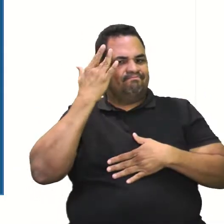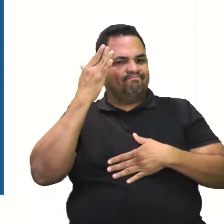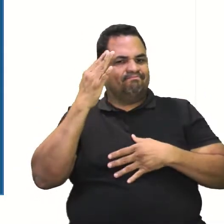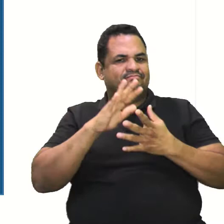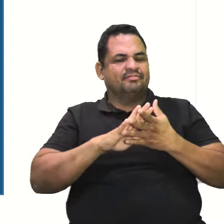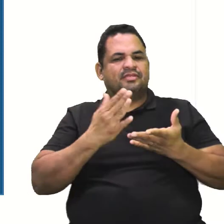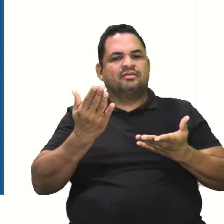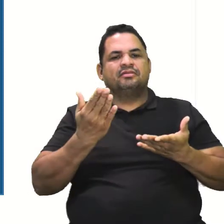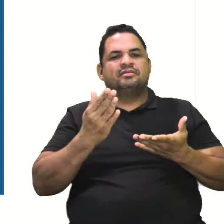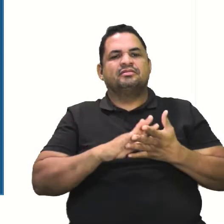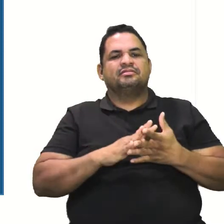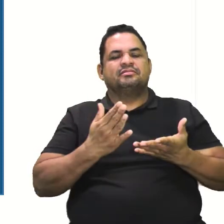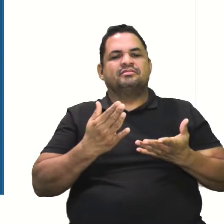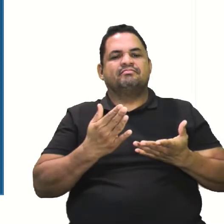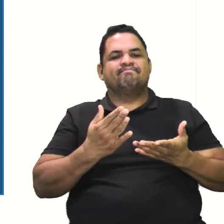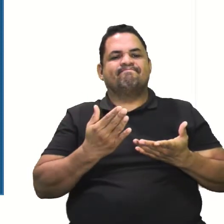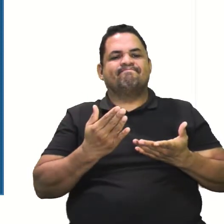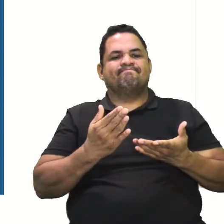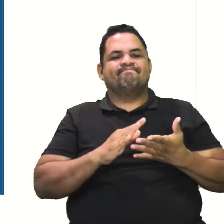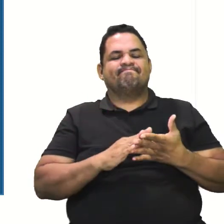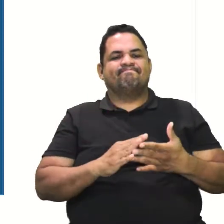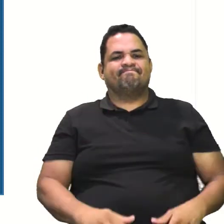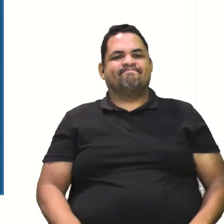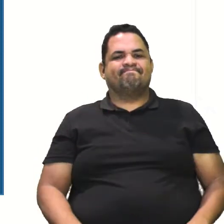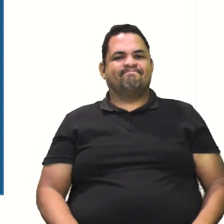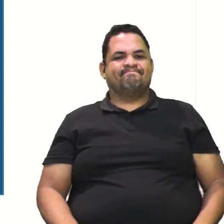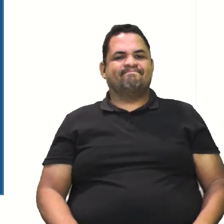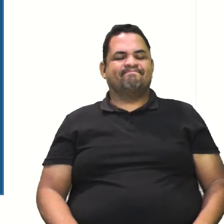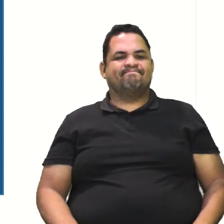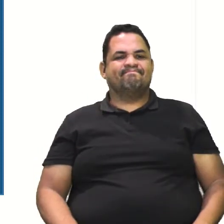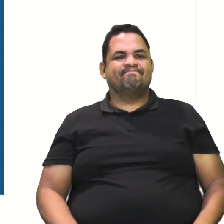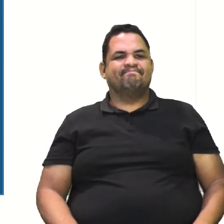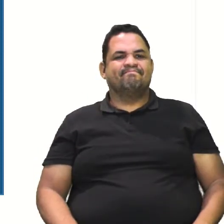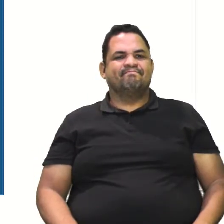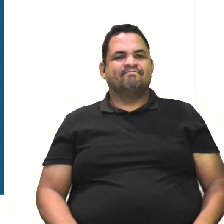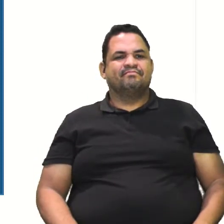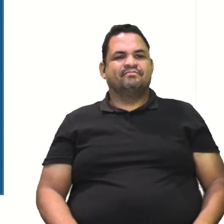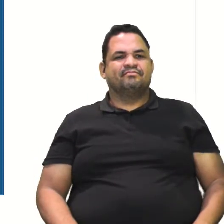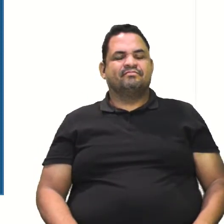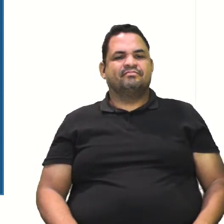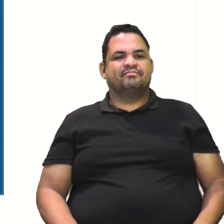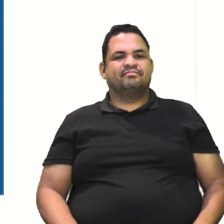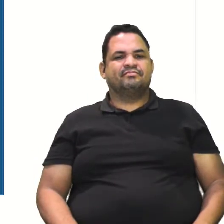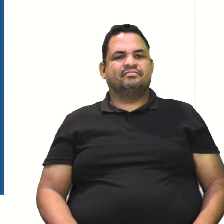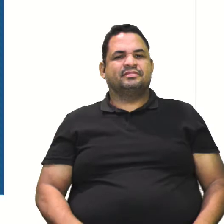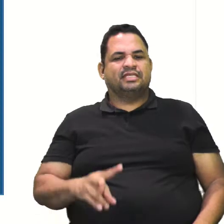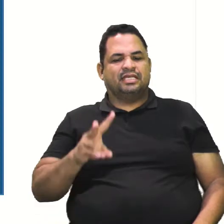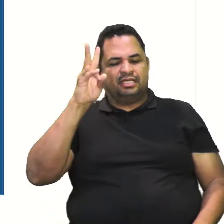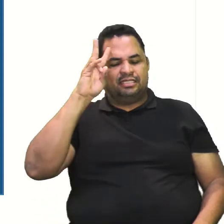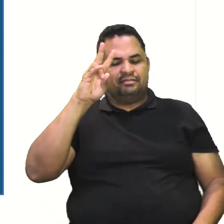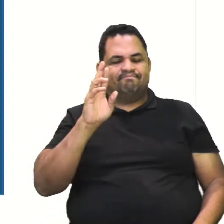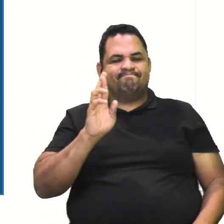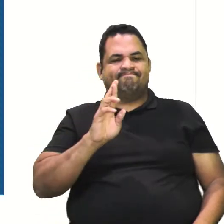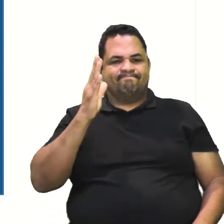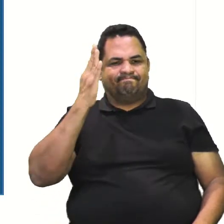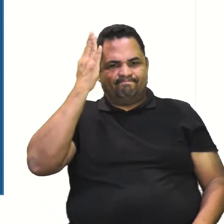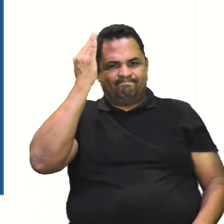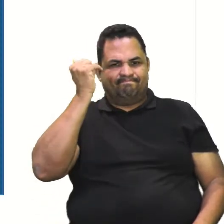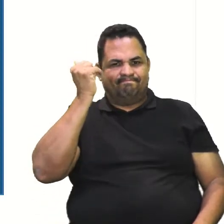o gráfico. Então vamos ajudar, se apertar vai aparecer a resposta já, não é? Só vai lembrar quem sabe